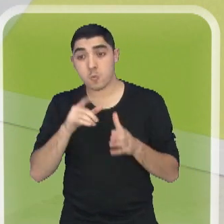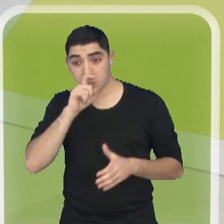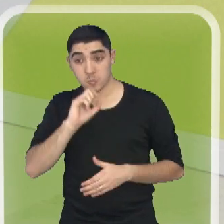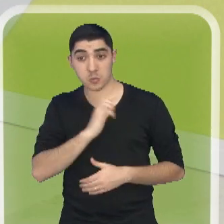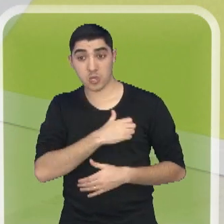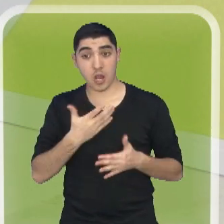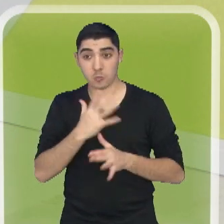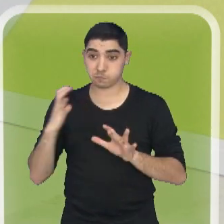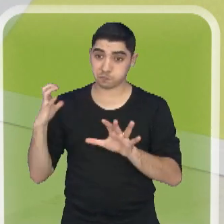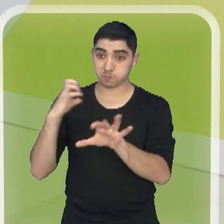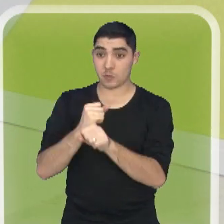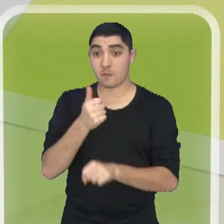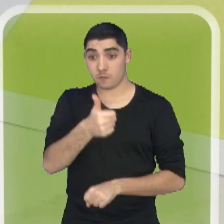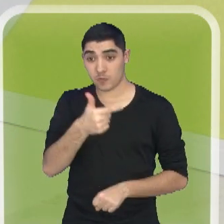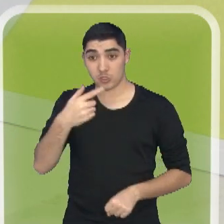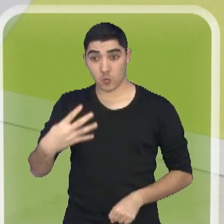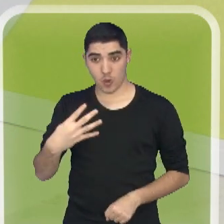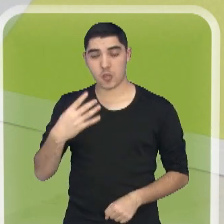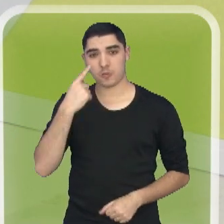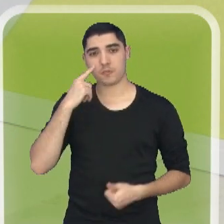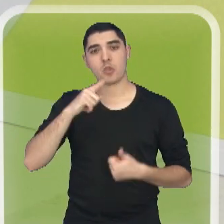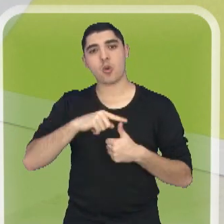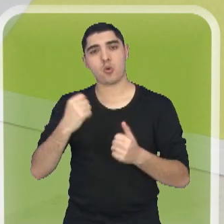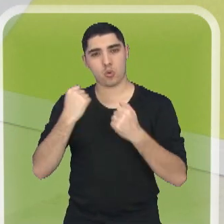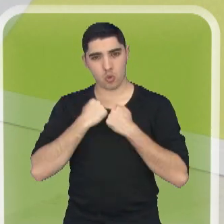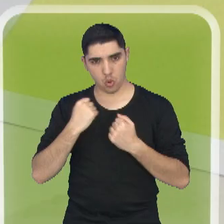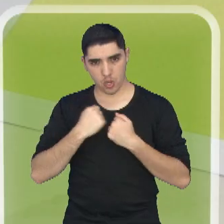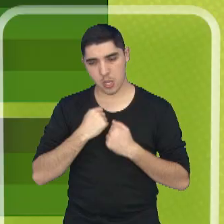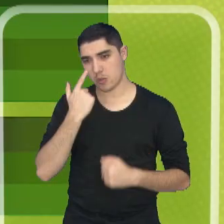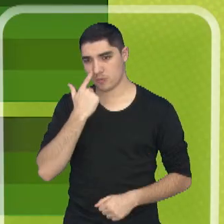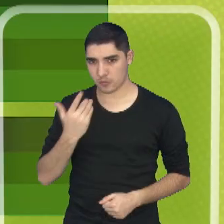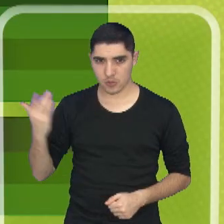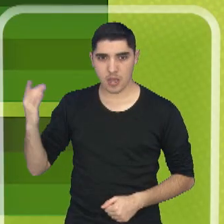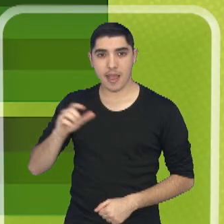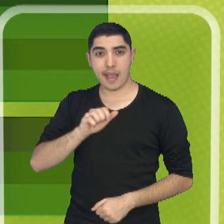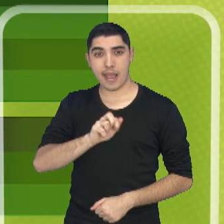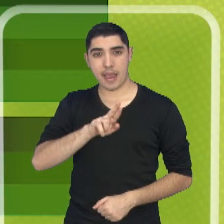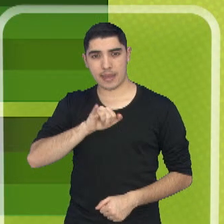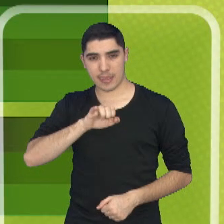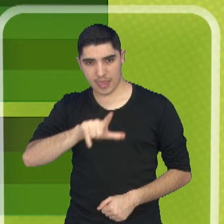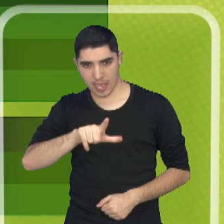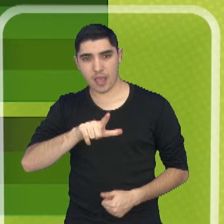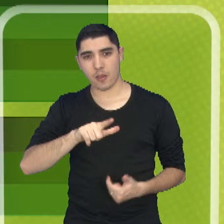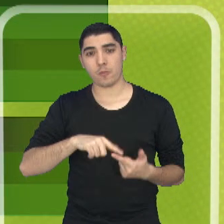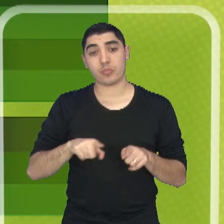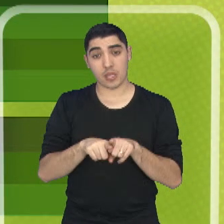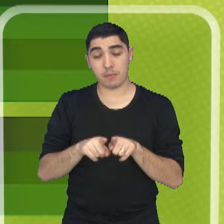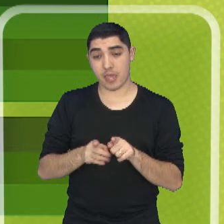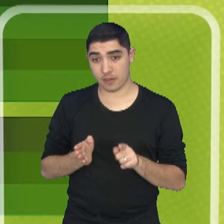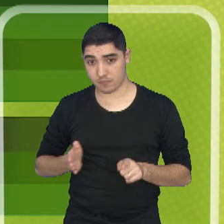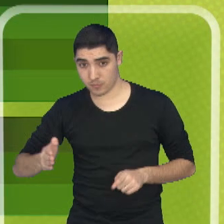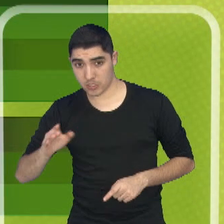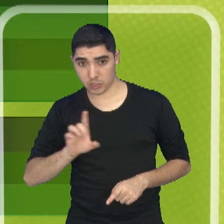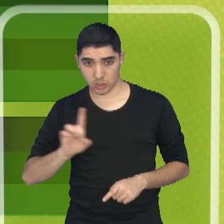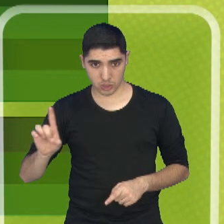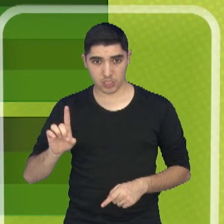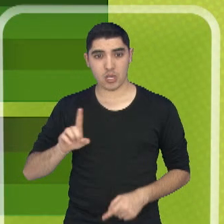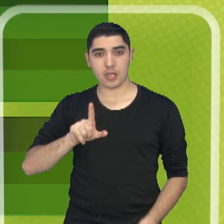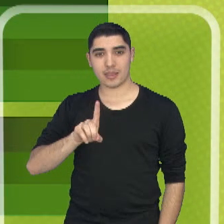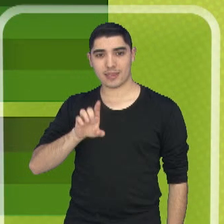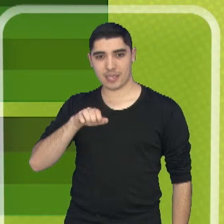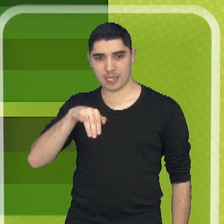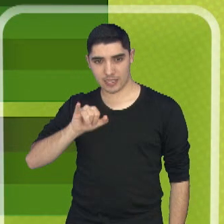tem 24 nomes confirmados. Os goleiros Ariel, Luiz Augusto e Léo Lobo. Laterais direito, Denis e o Léo